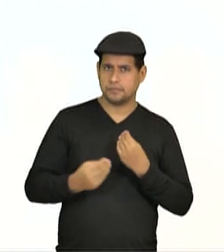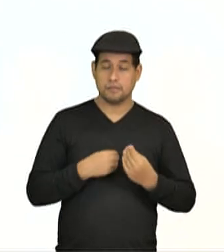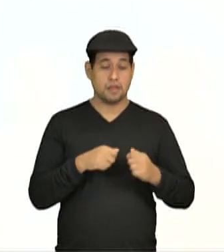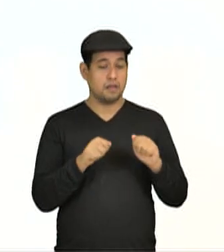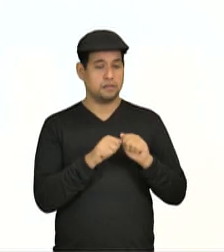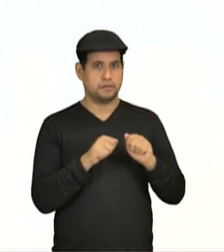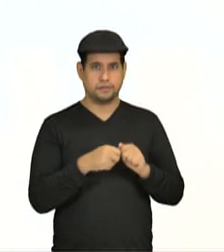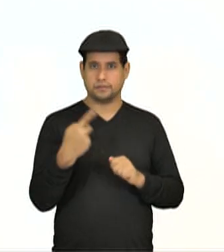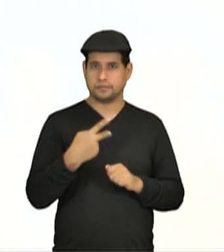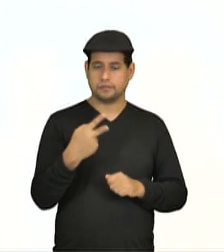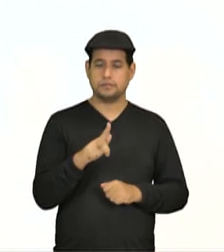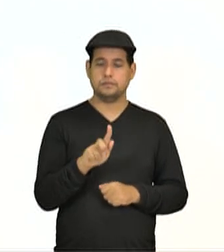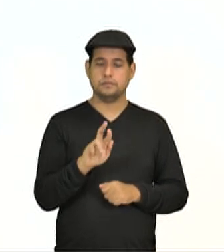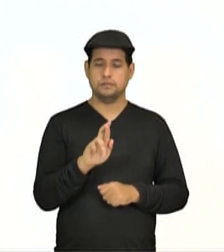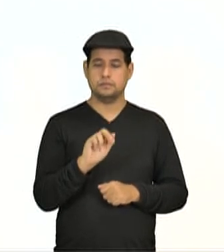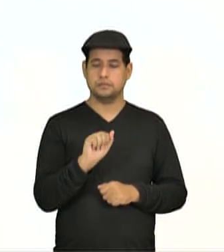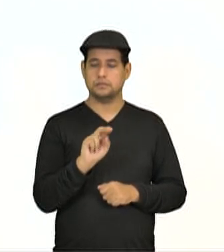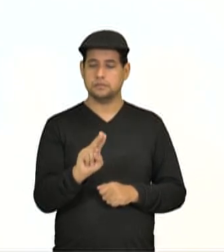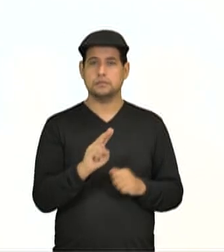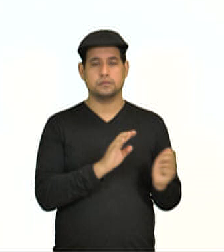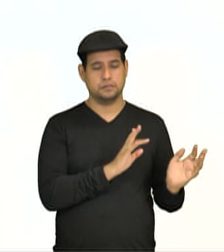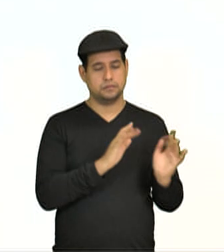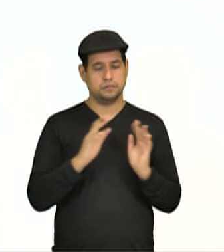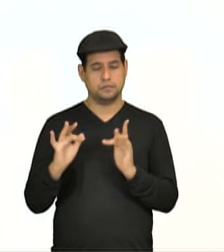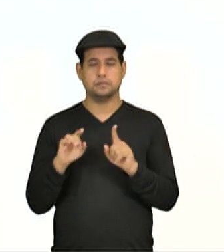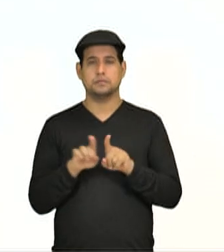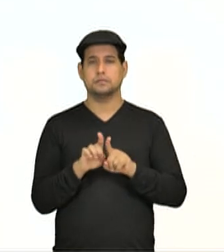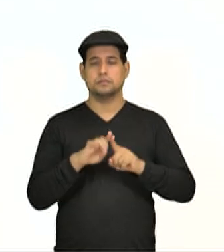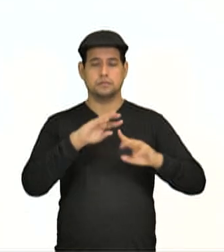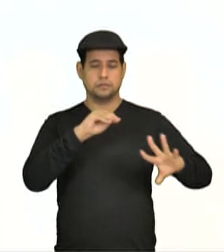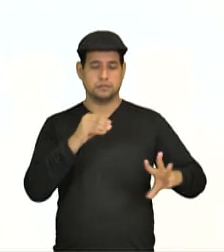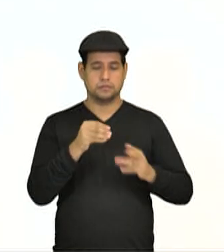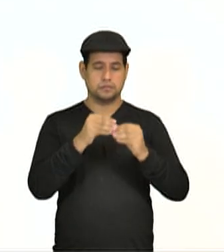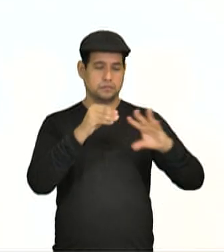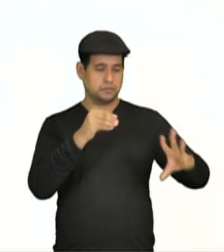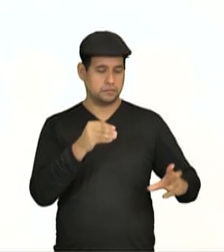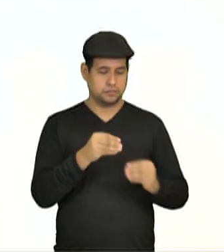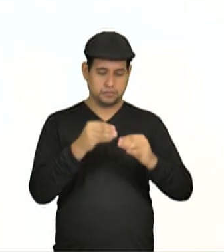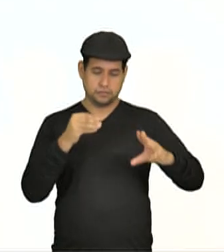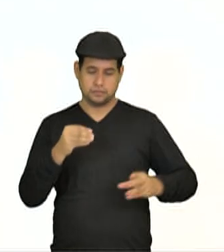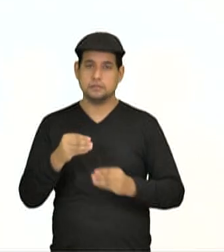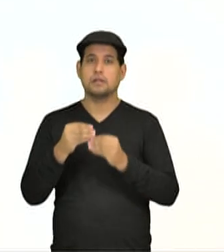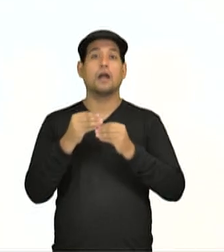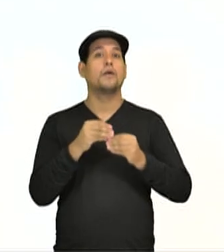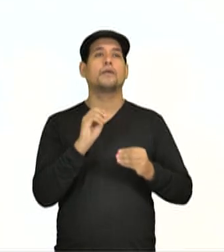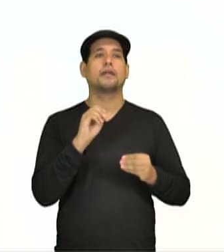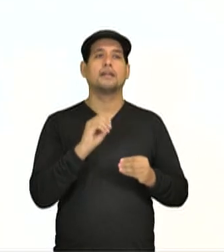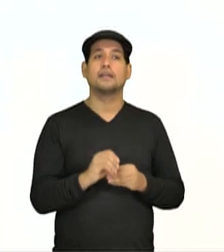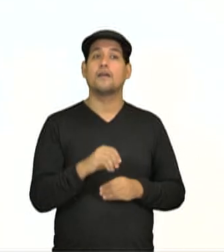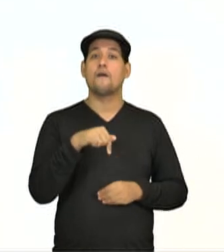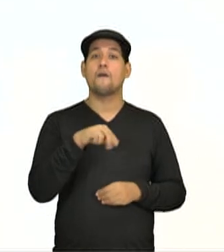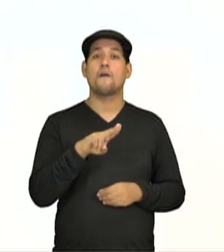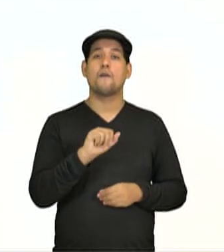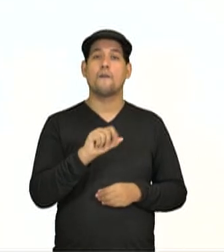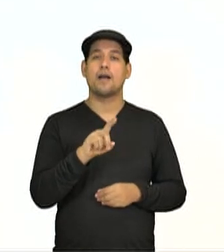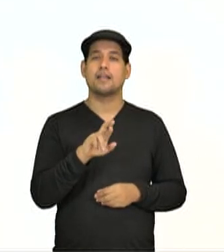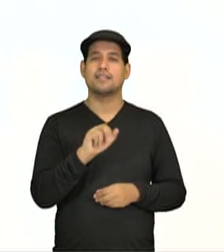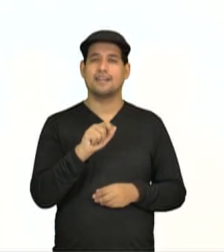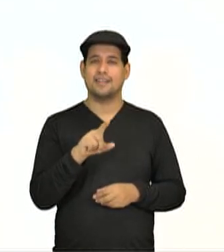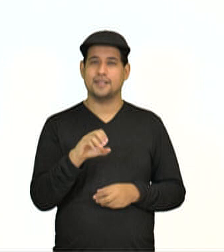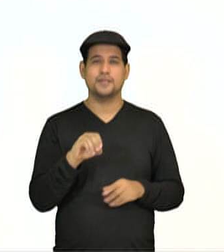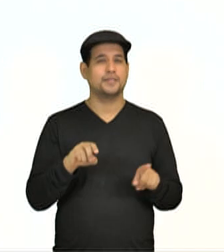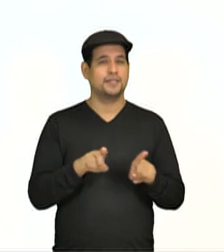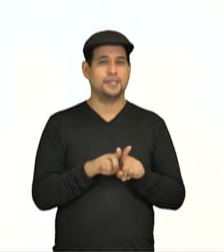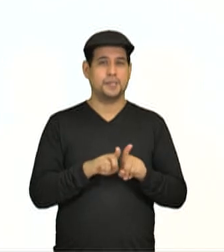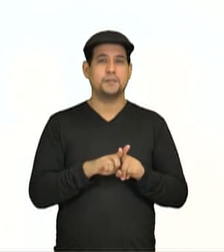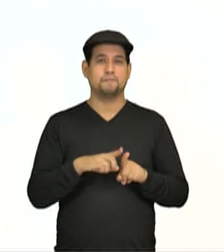Resolvendo a equação do segundo grau por esse processo de algarismo, que é de completar quadrados, tá bom? E resolver situações, problemas que